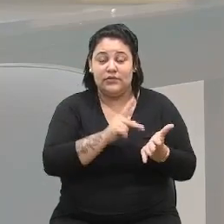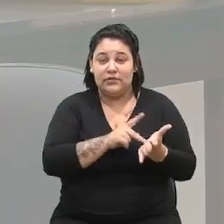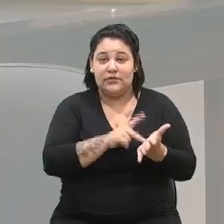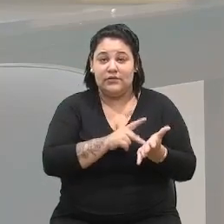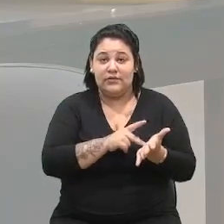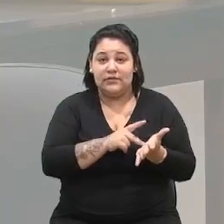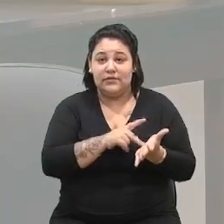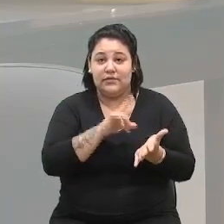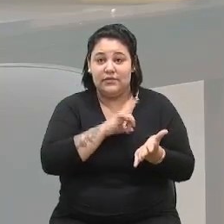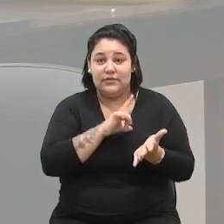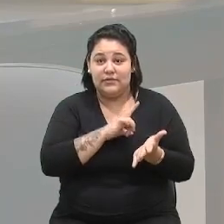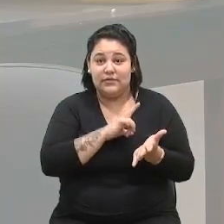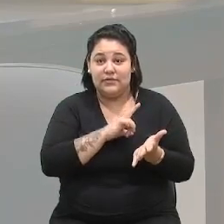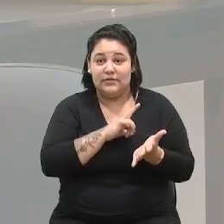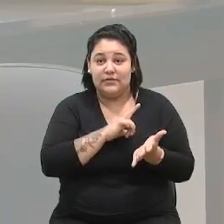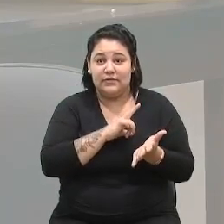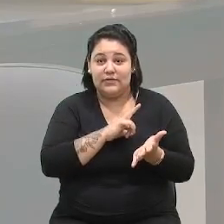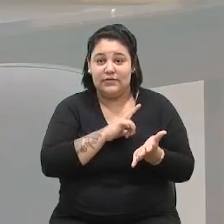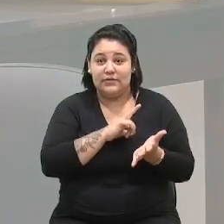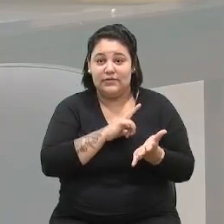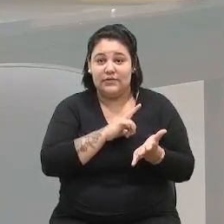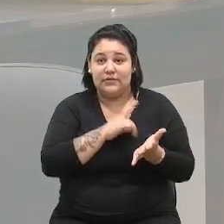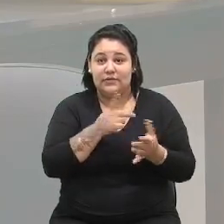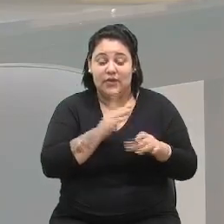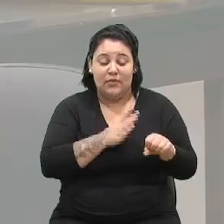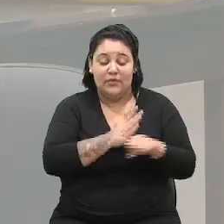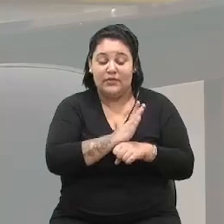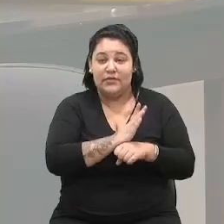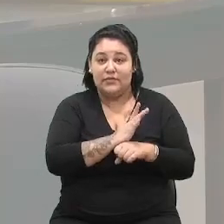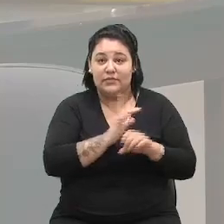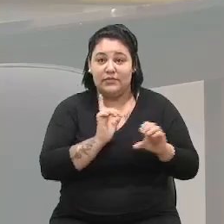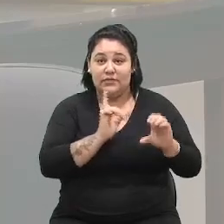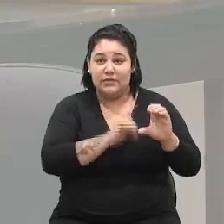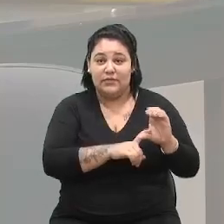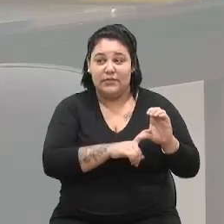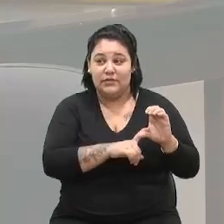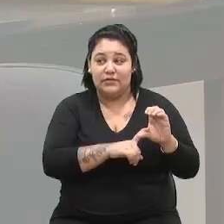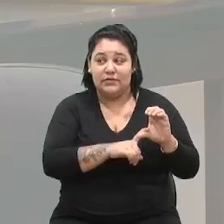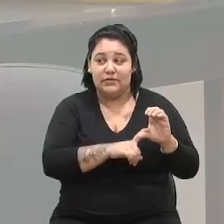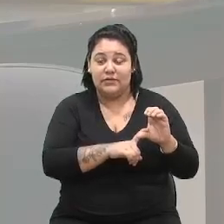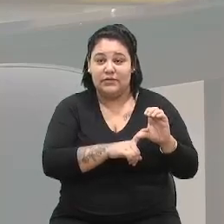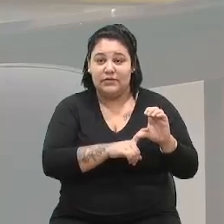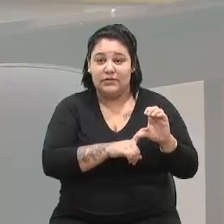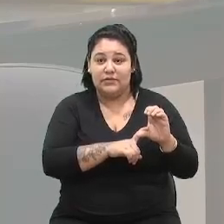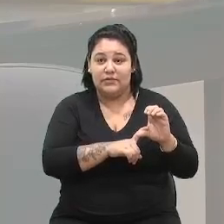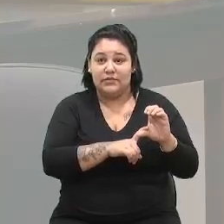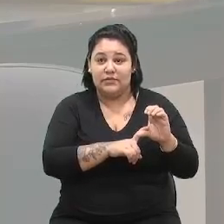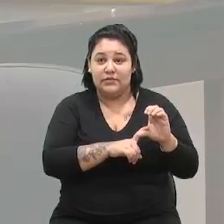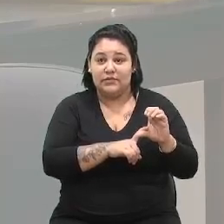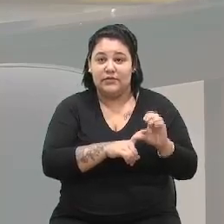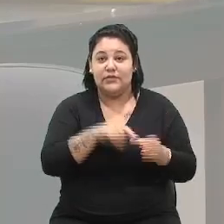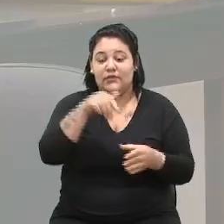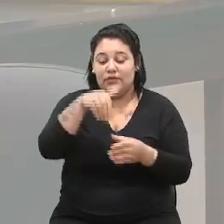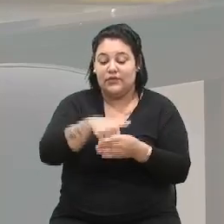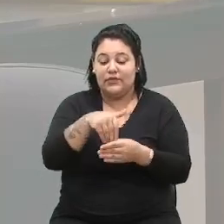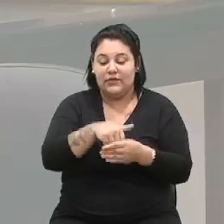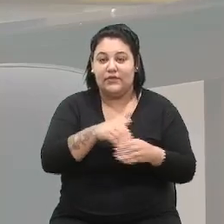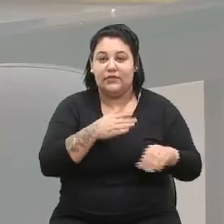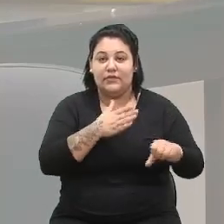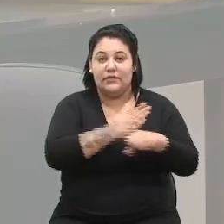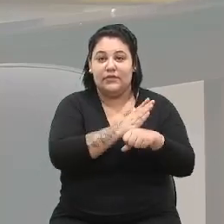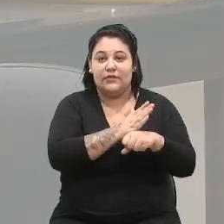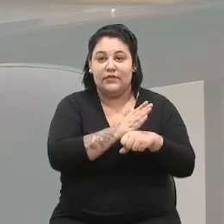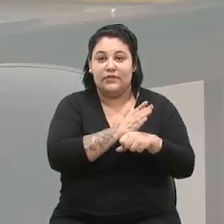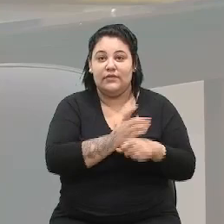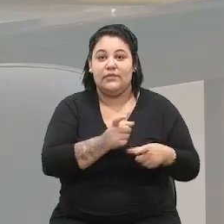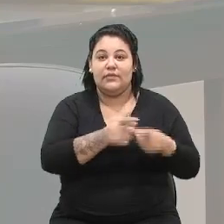destacar que a sua aprovação dependerá da obtenção do voto favorável da maioria absoluta